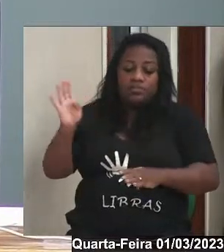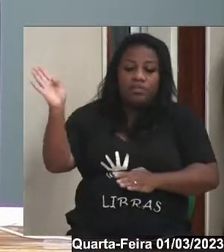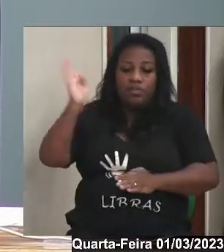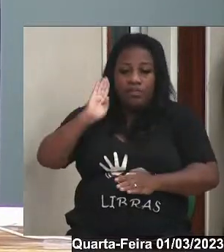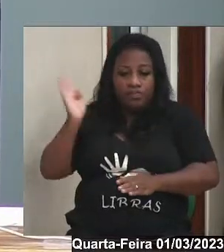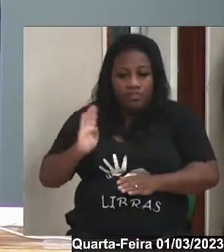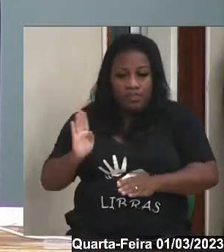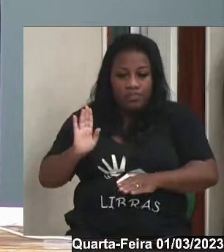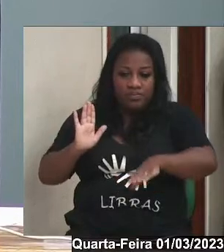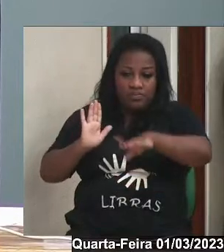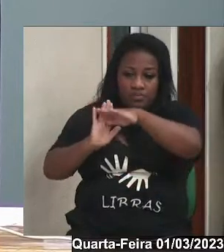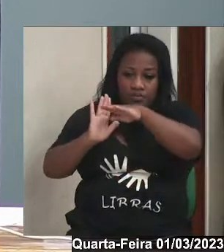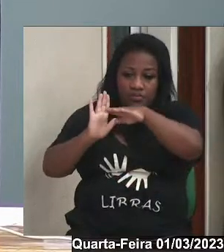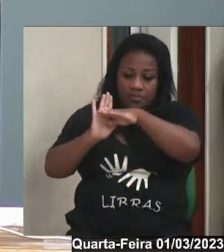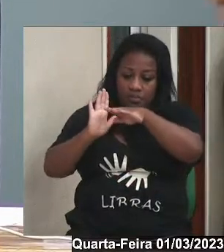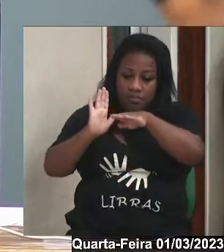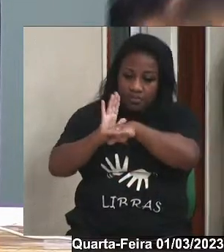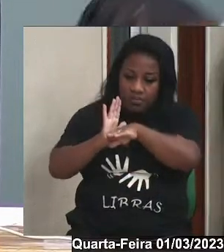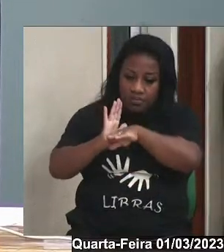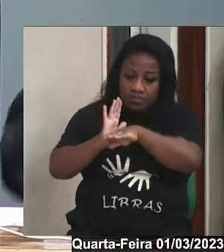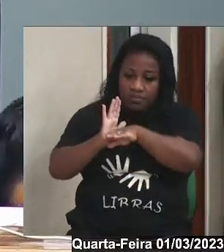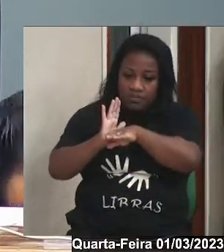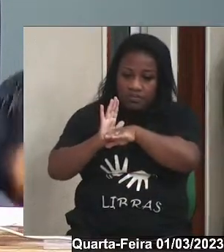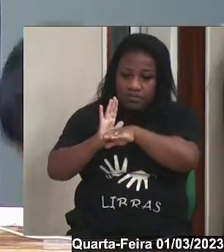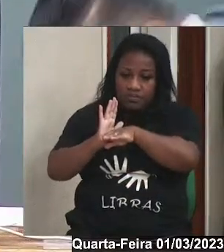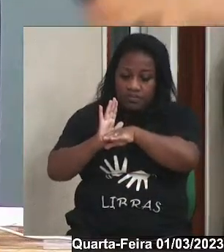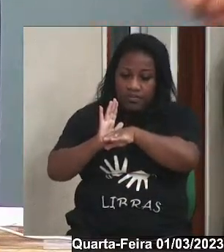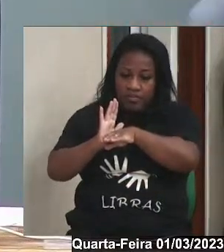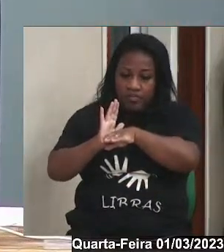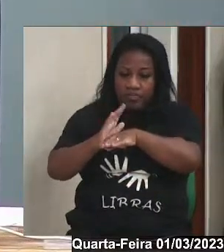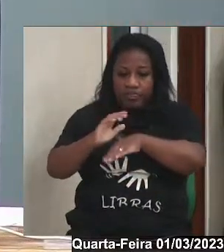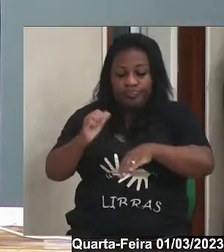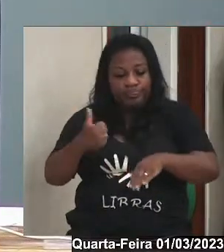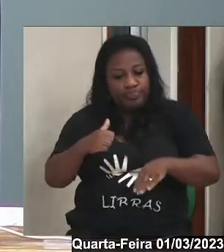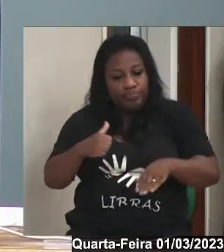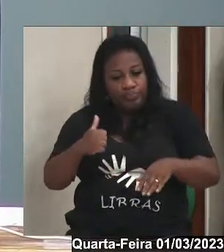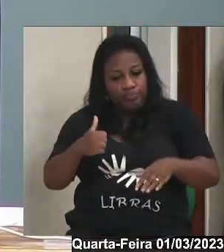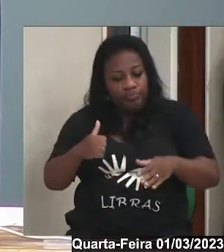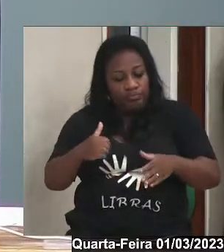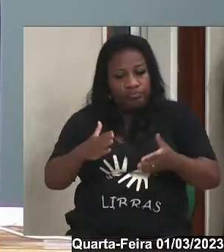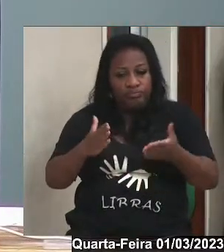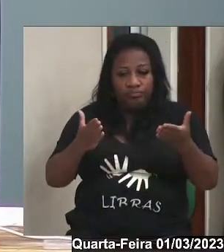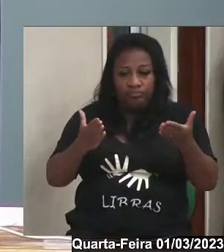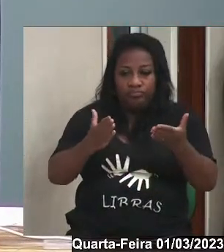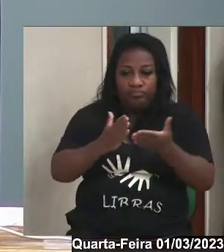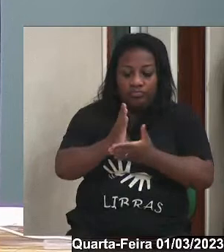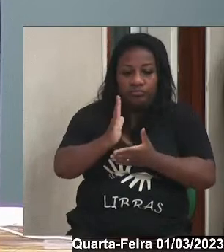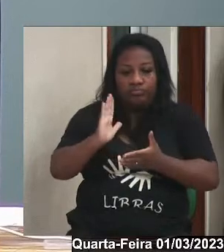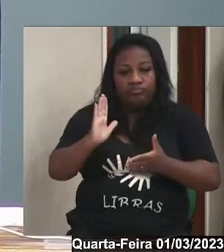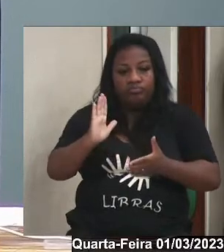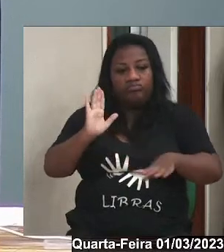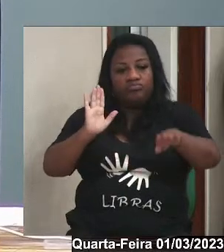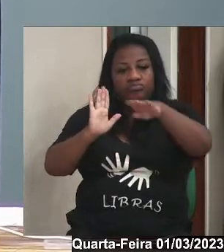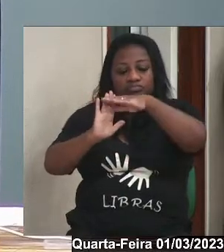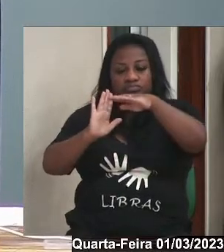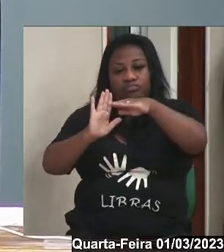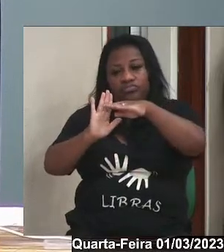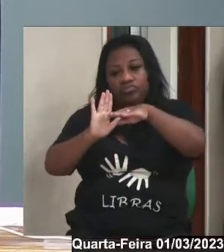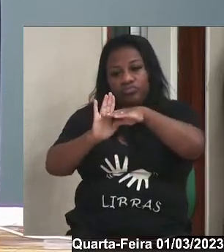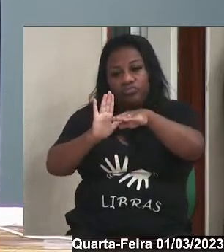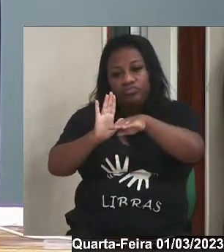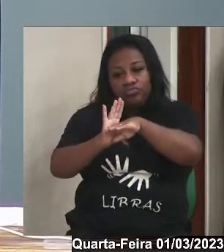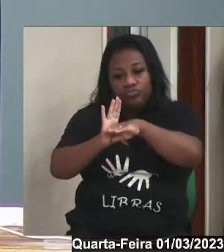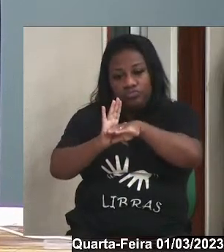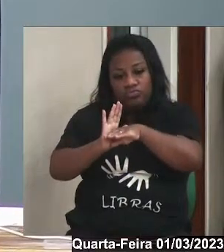Betinho. Projeto de decreto legislativo 10/11/23, de autoria vereador Francisco Renato de Oliveira. Projeto de